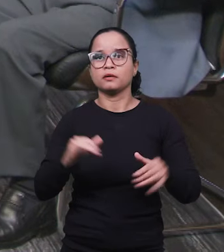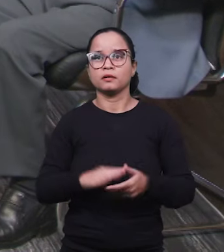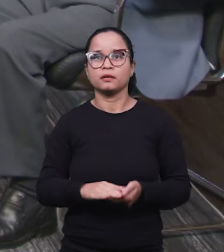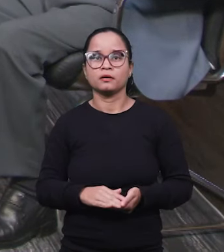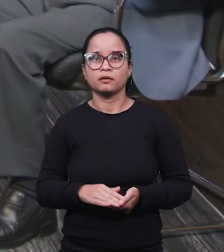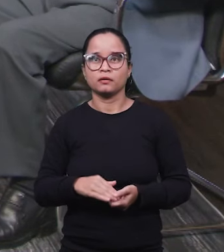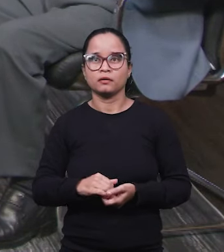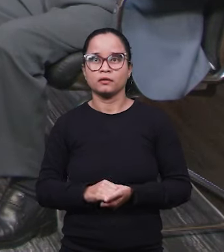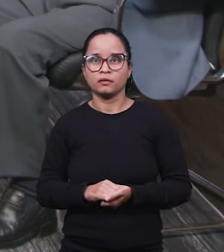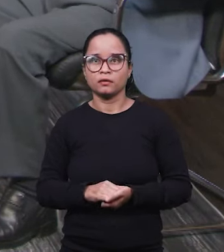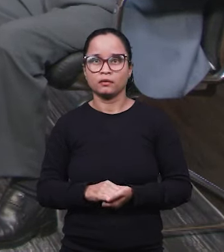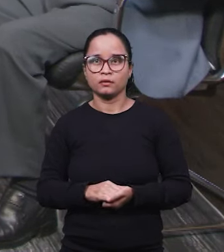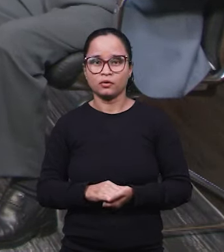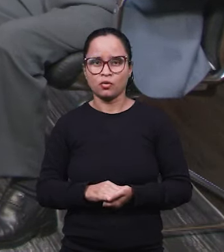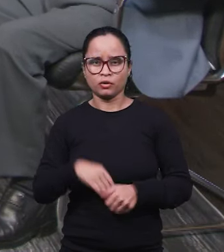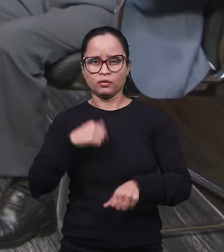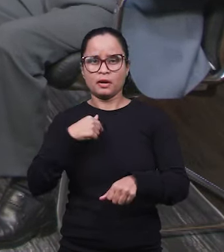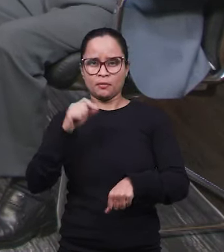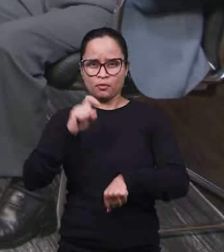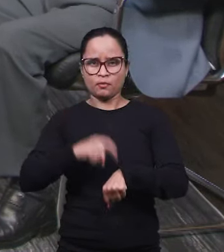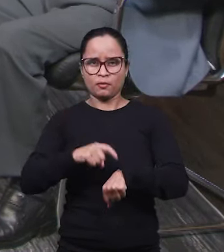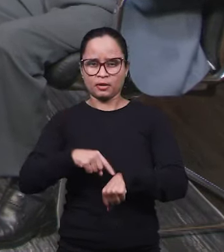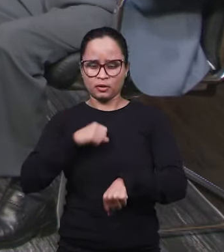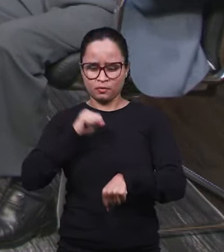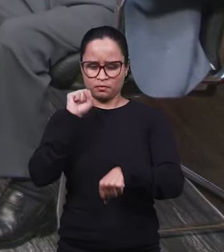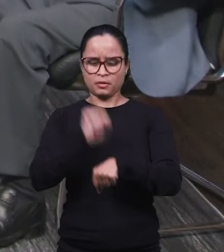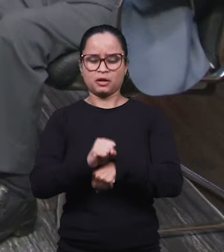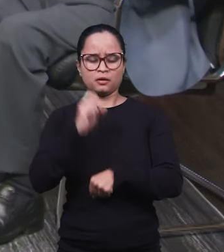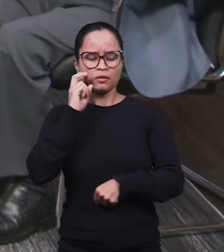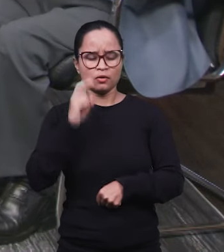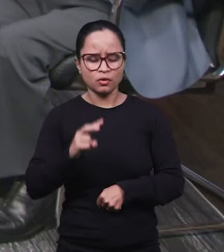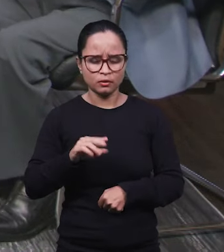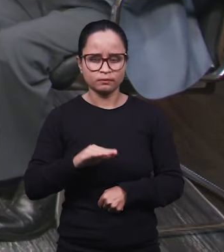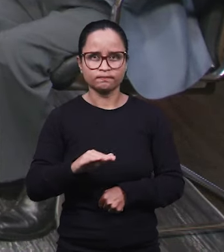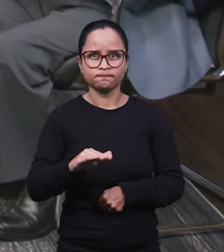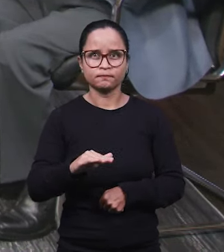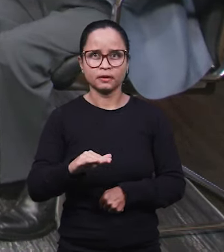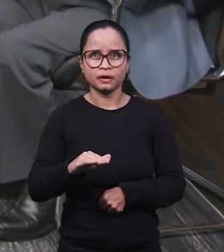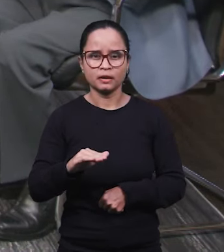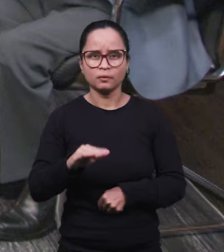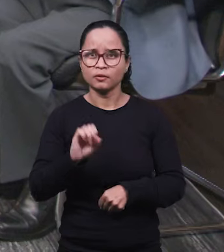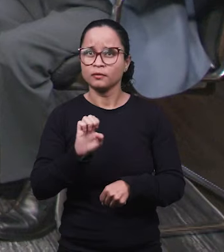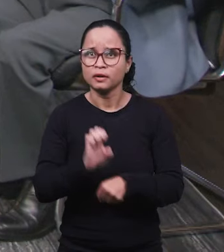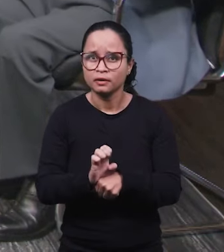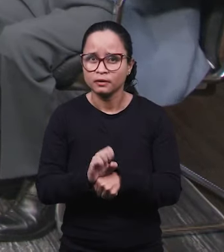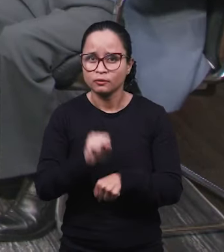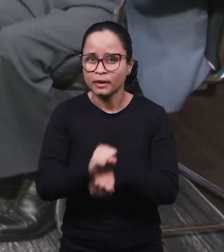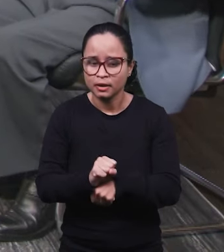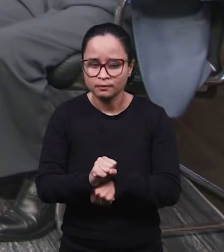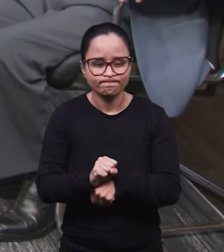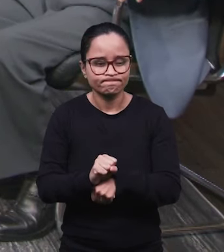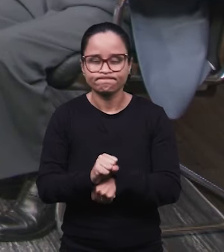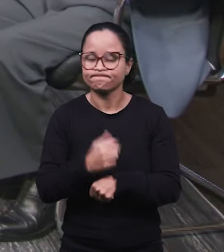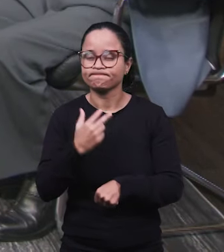eu paro e olho para o chão, eu não posso parar de falar do Evangelho. Eu não